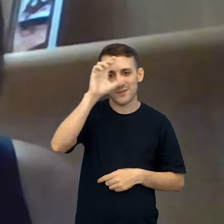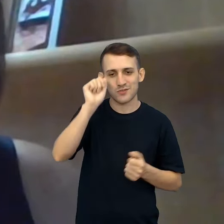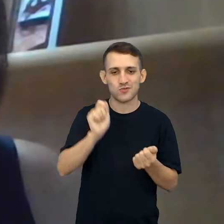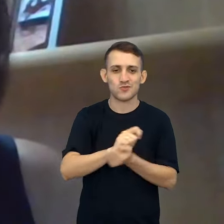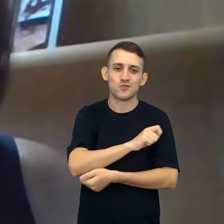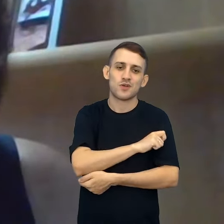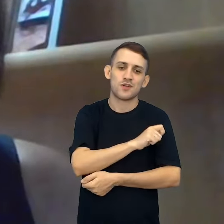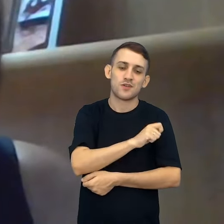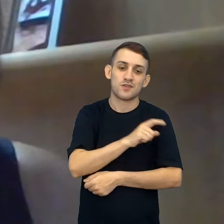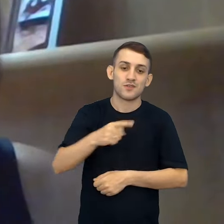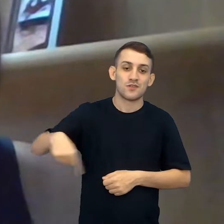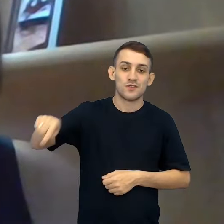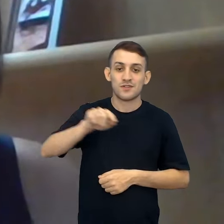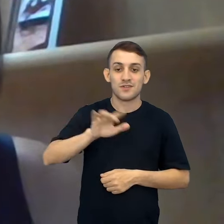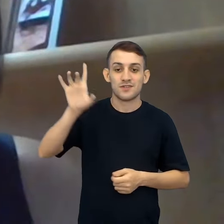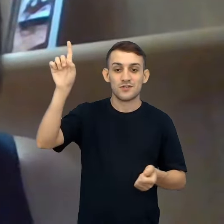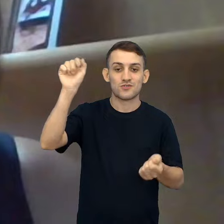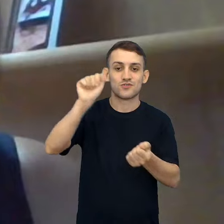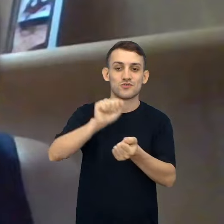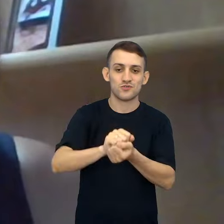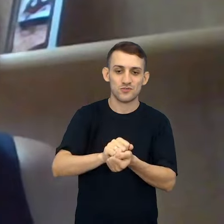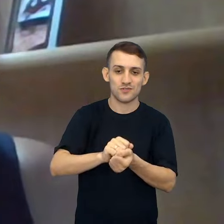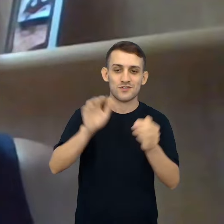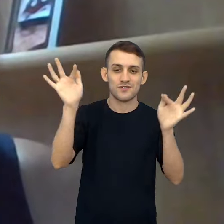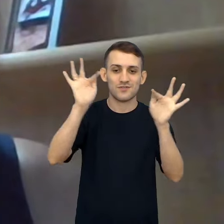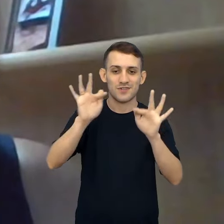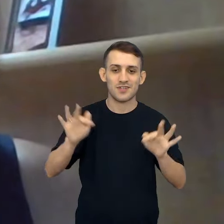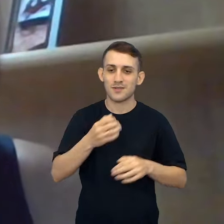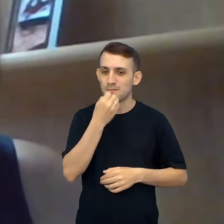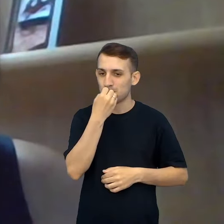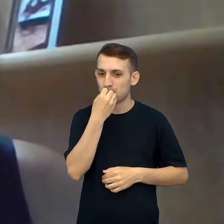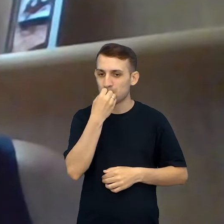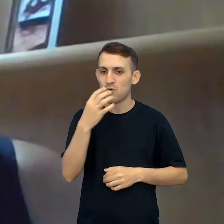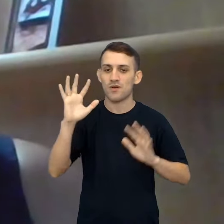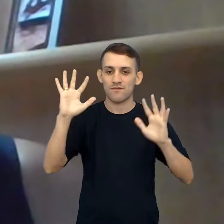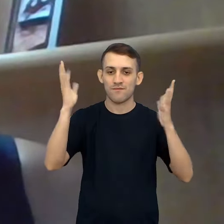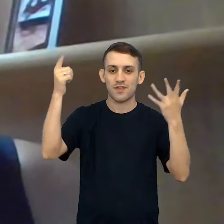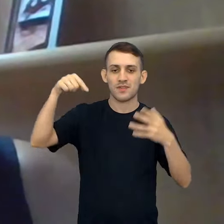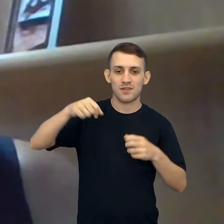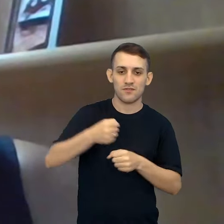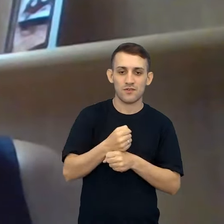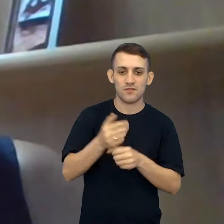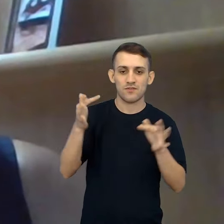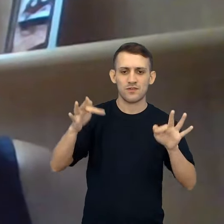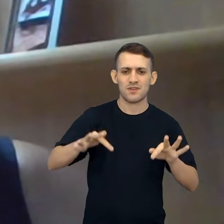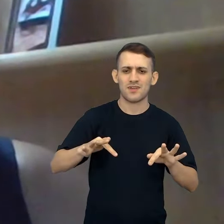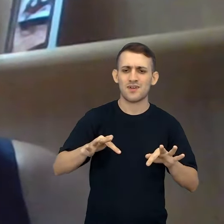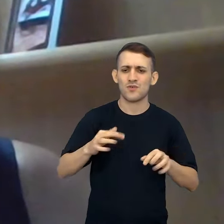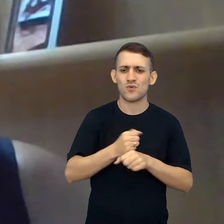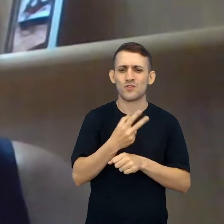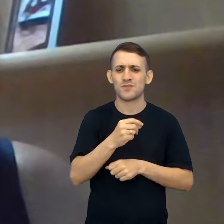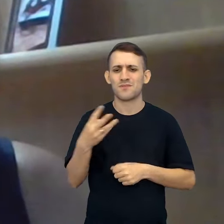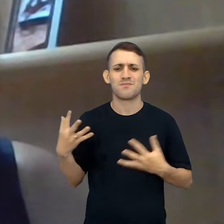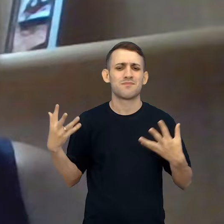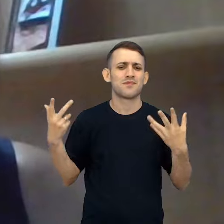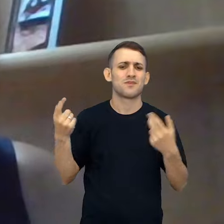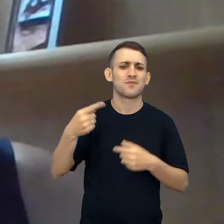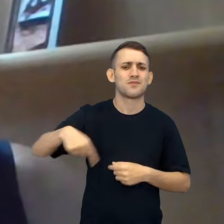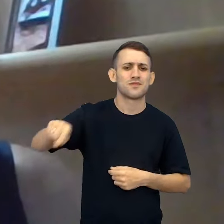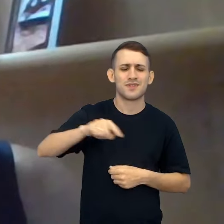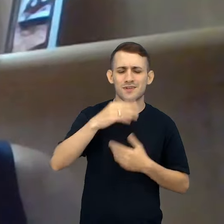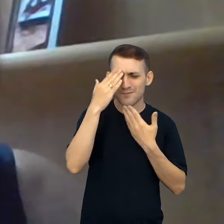estudantes. Fiquem com Deus, boas festas aí de final de ano, que tenham um excelente ano de 2023 também.